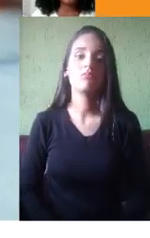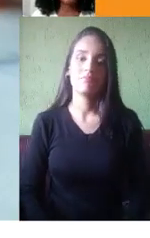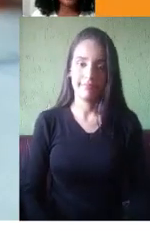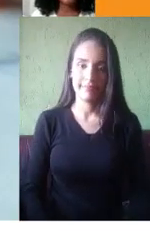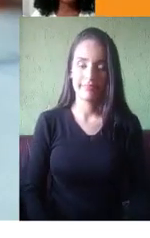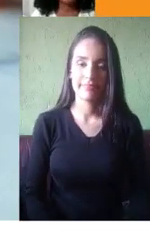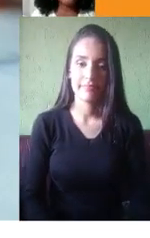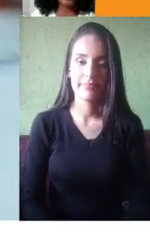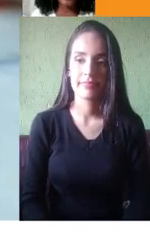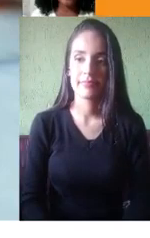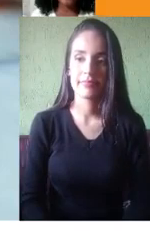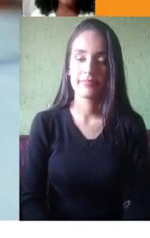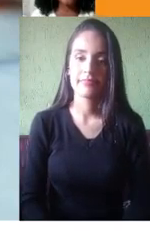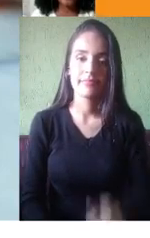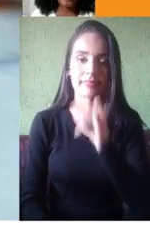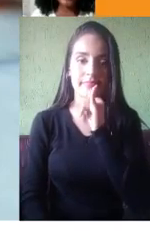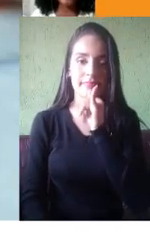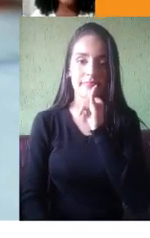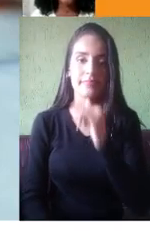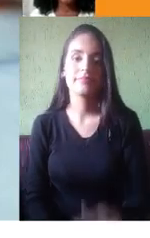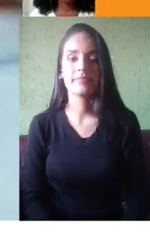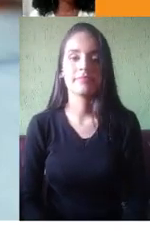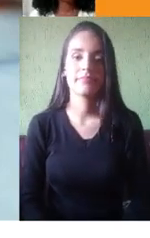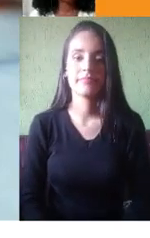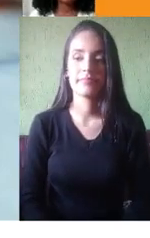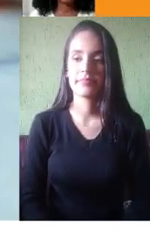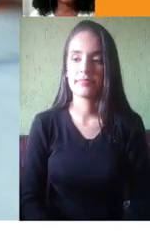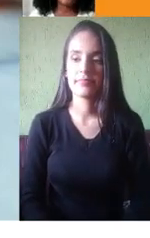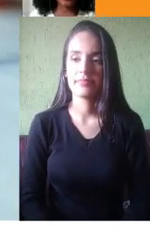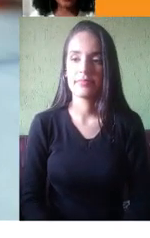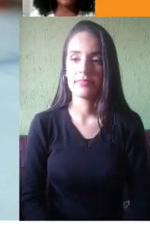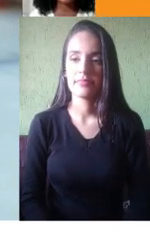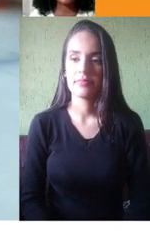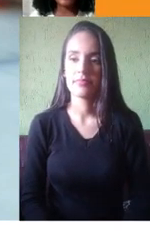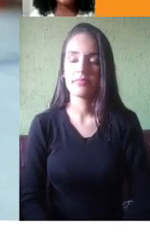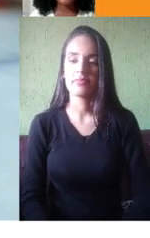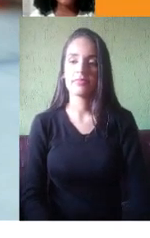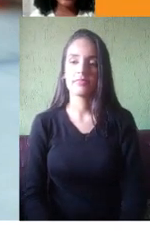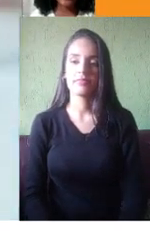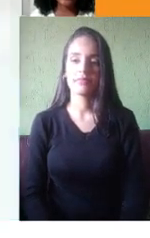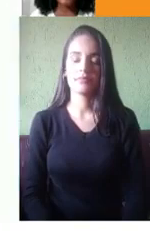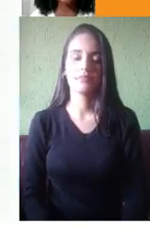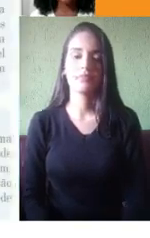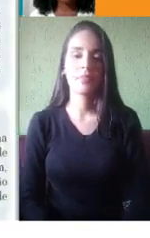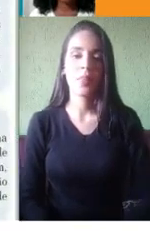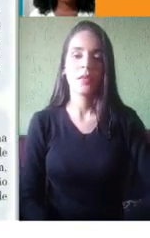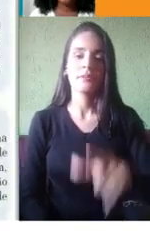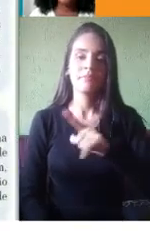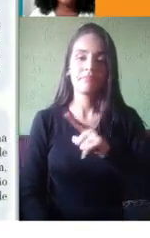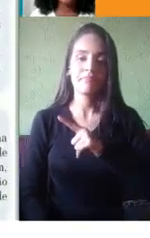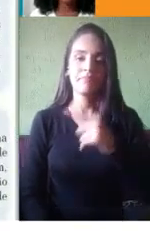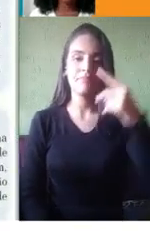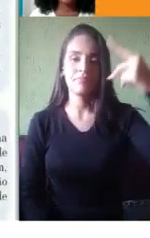ser uma resposta direta. Beleza? Vamos ver uns exemplos para que isso se materialize na nossa cabeça?